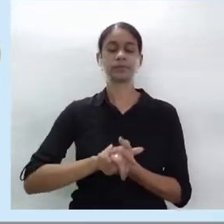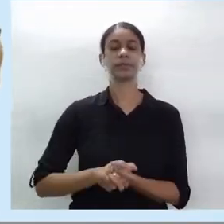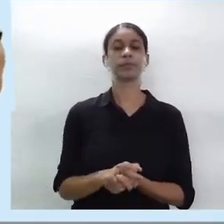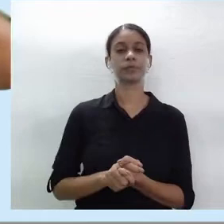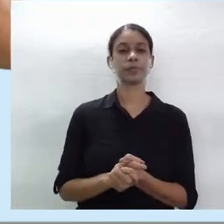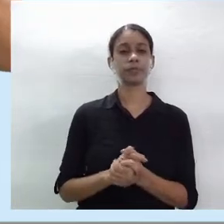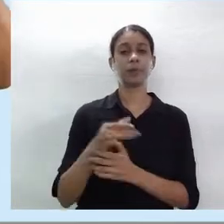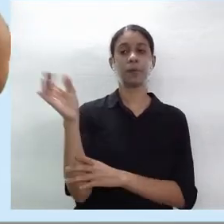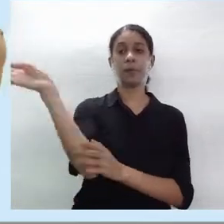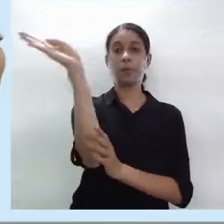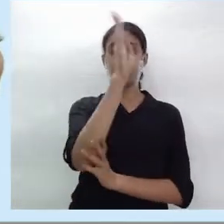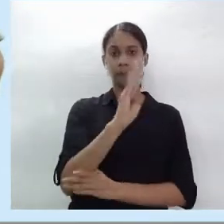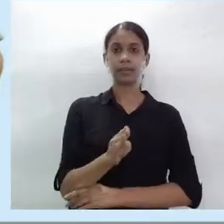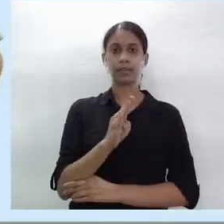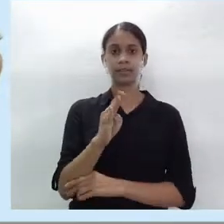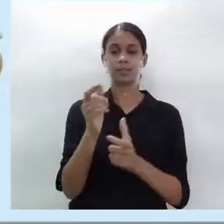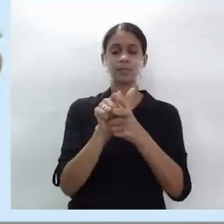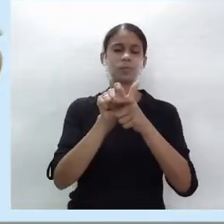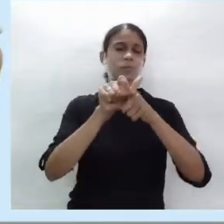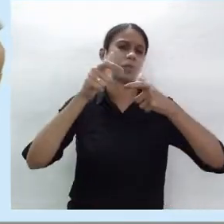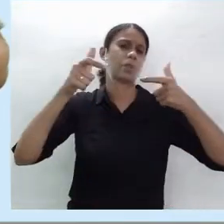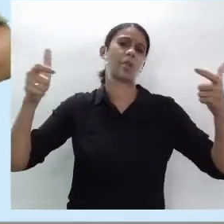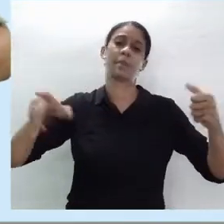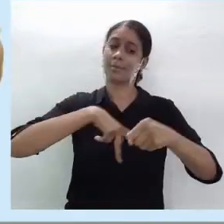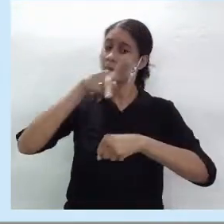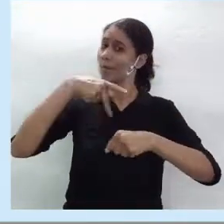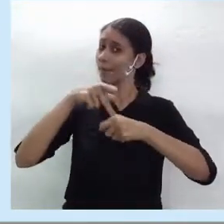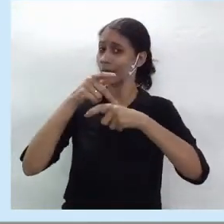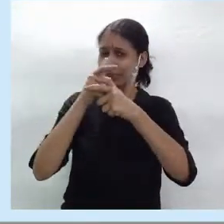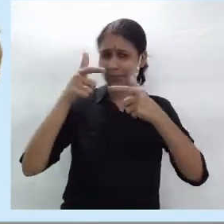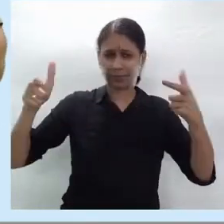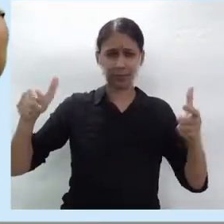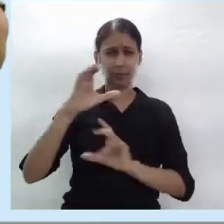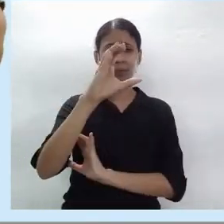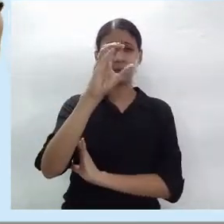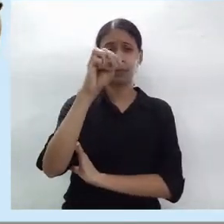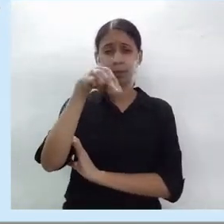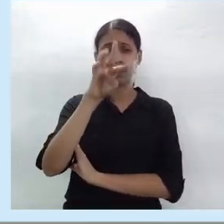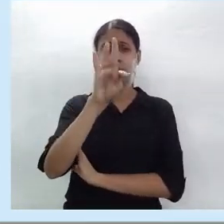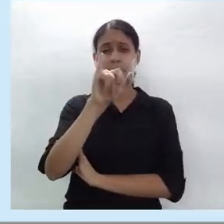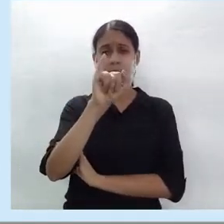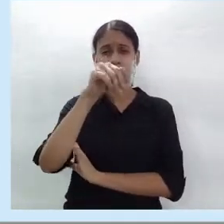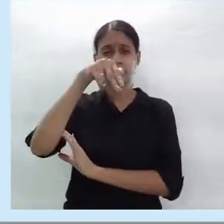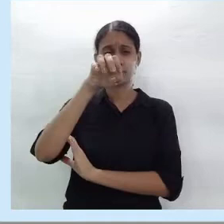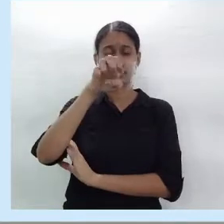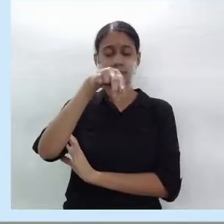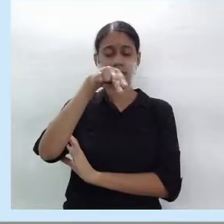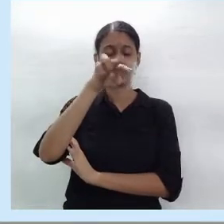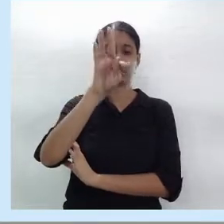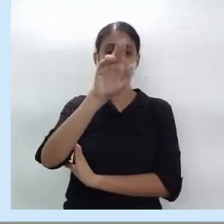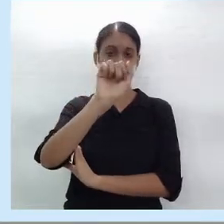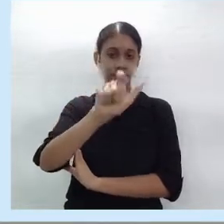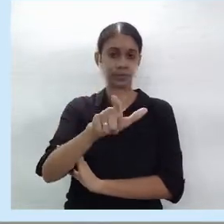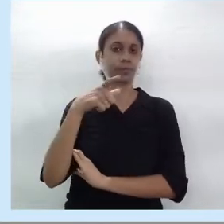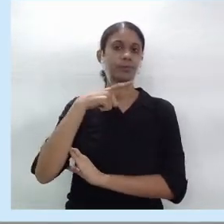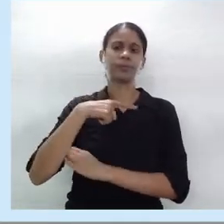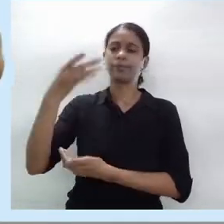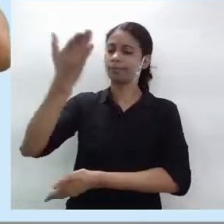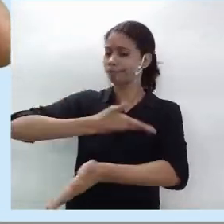um país continental. É um país onde tem inúmeras relações,